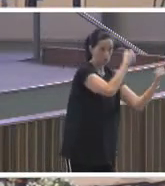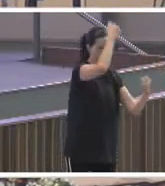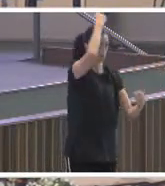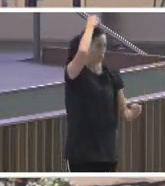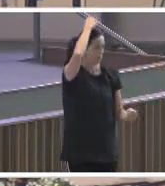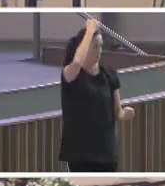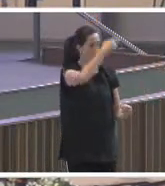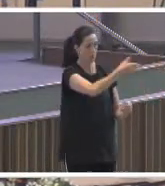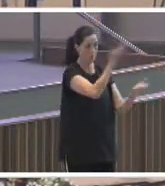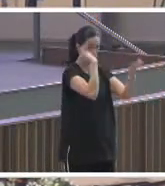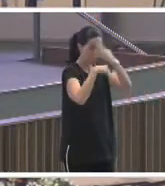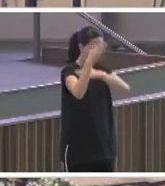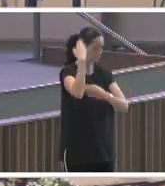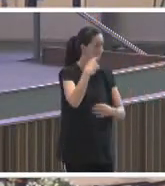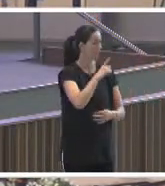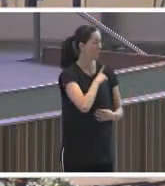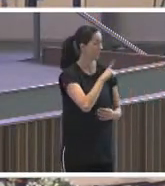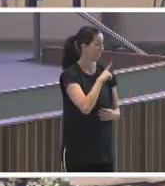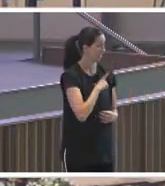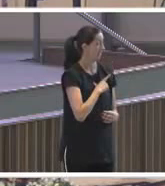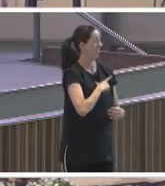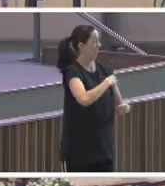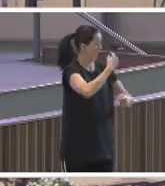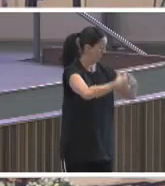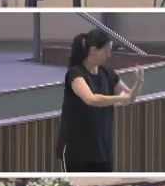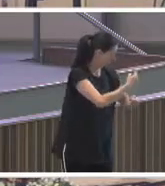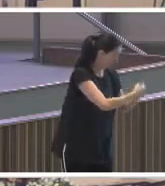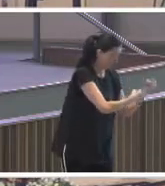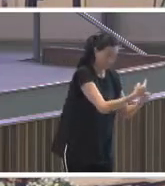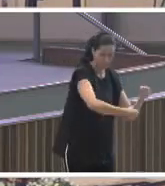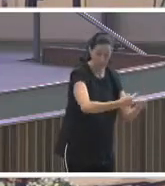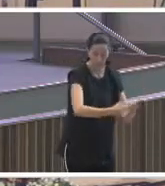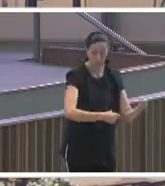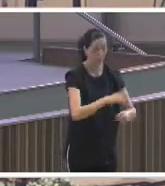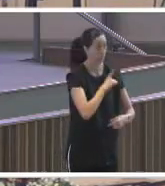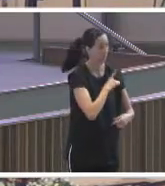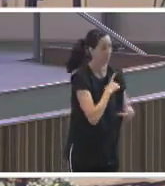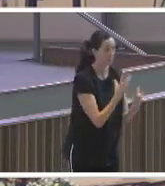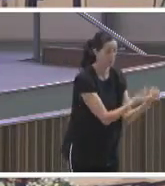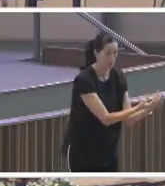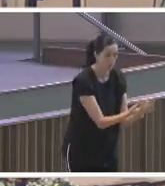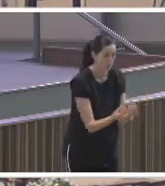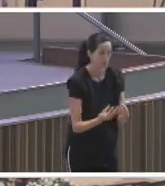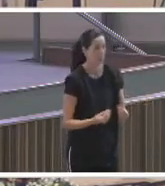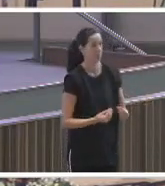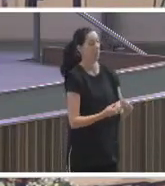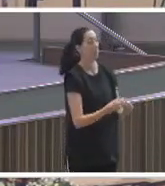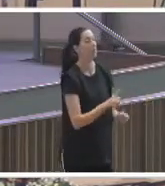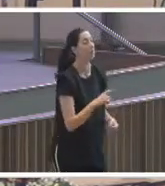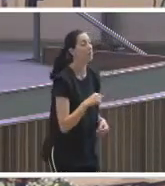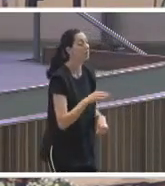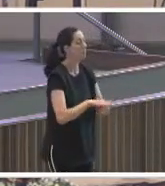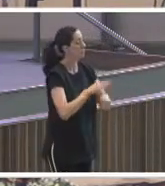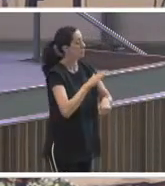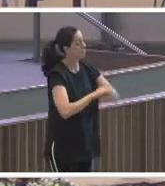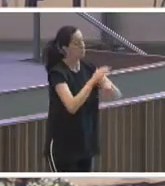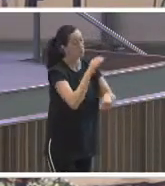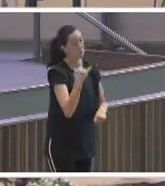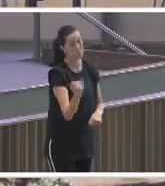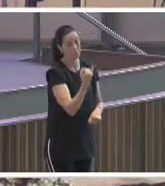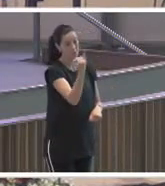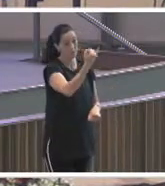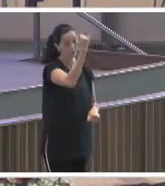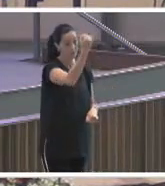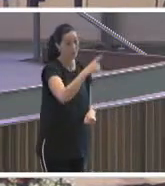foi uma questão tremendamente discutida na história, e uma das razões daquilo que nós chamamos